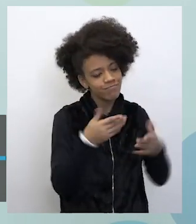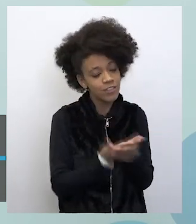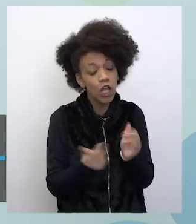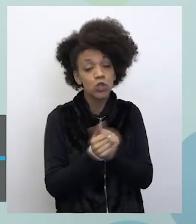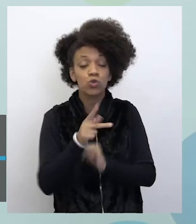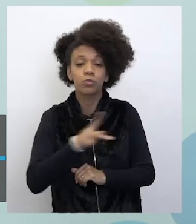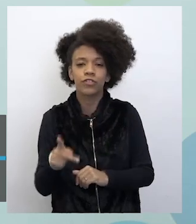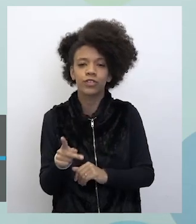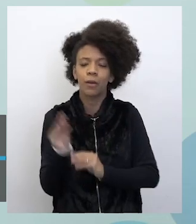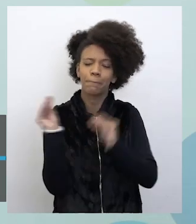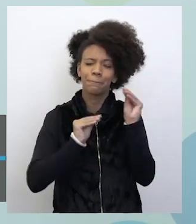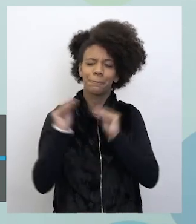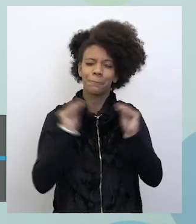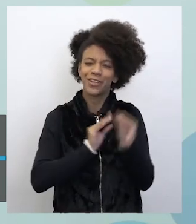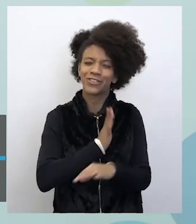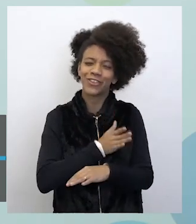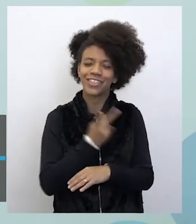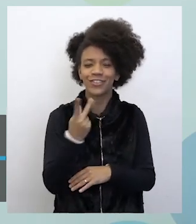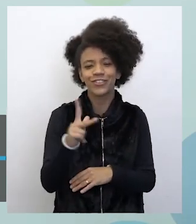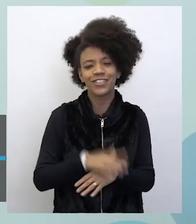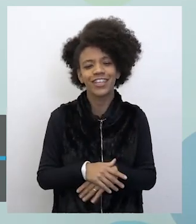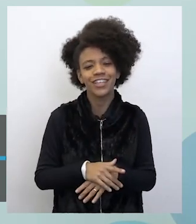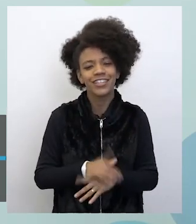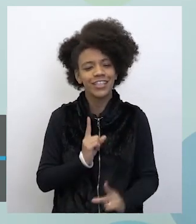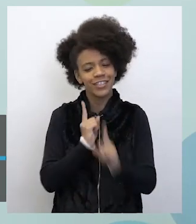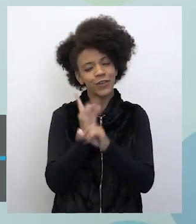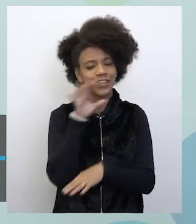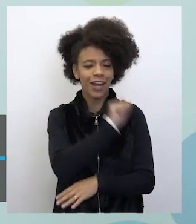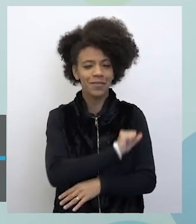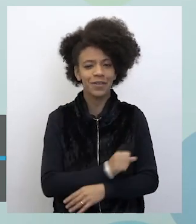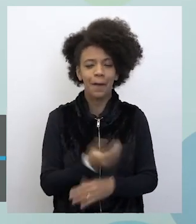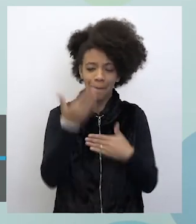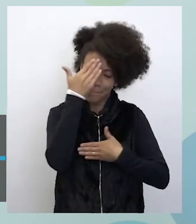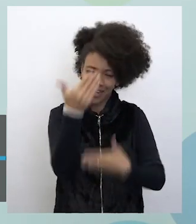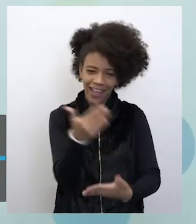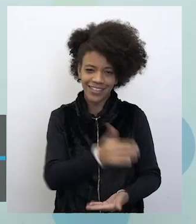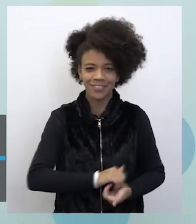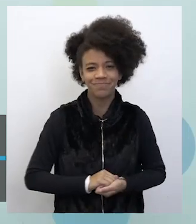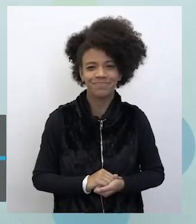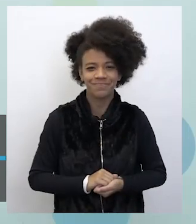professores. Um beijo no coração de vocês e a gente se vê em breve. Obrigada, gente!